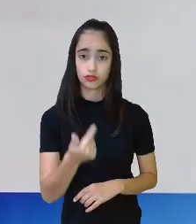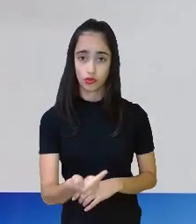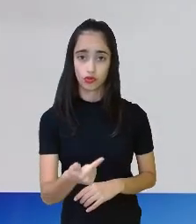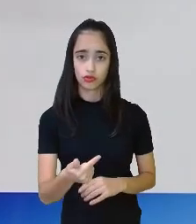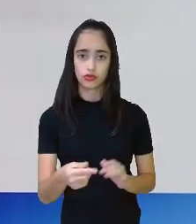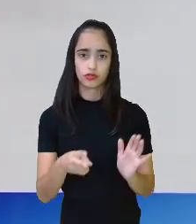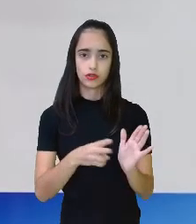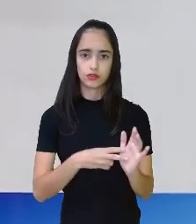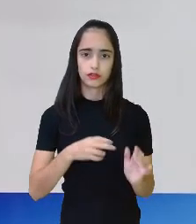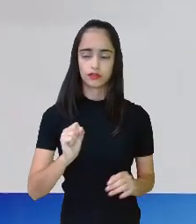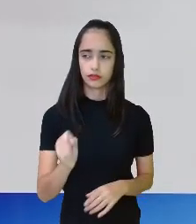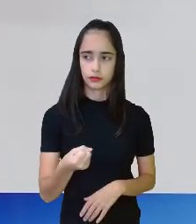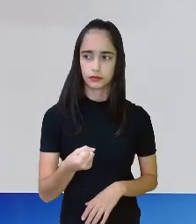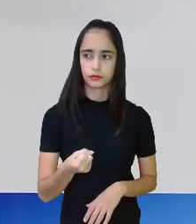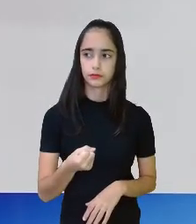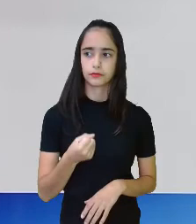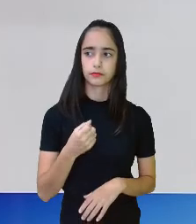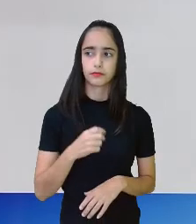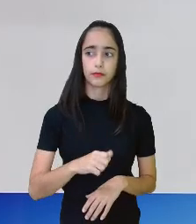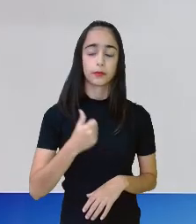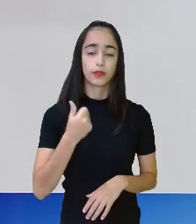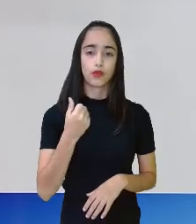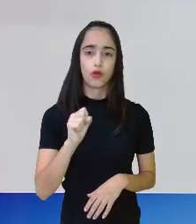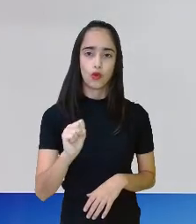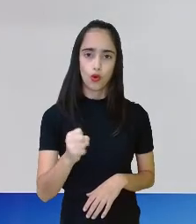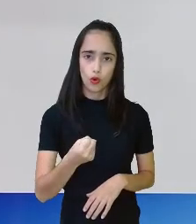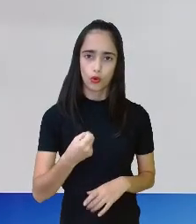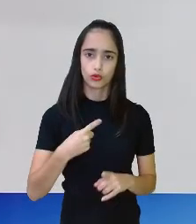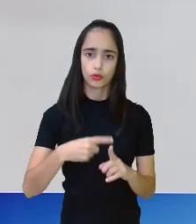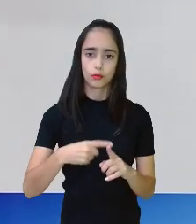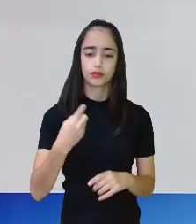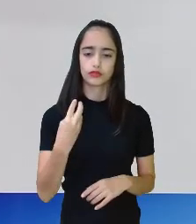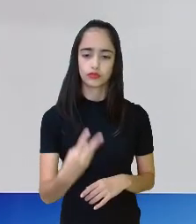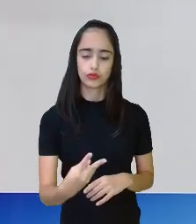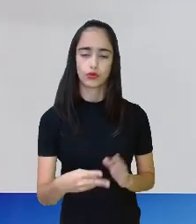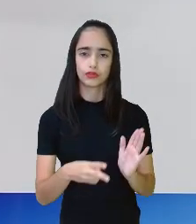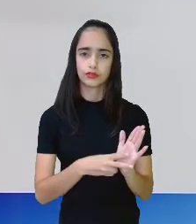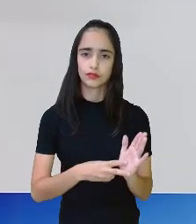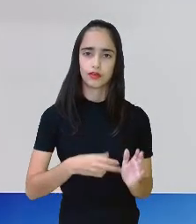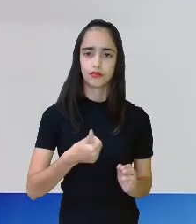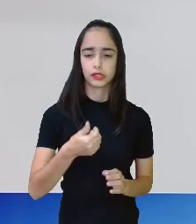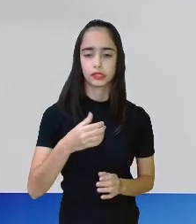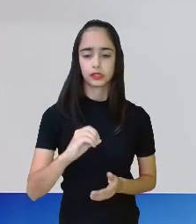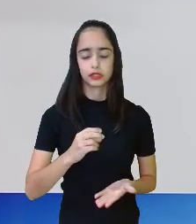se utilizando aí do cálculo mental para poder descobrir os elementos